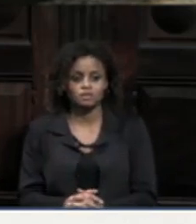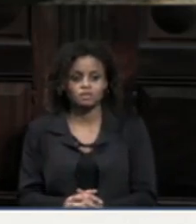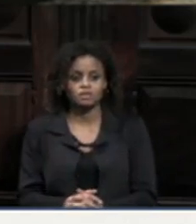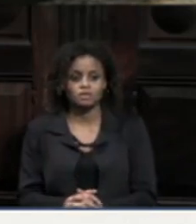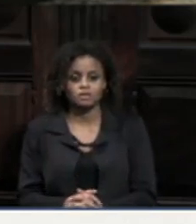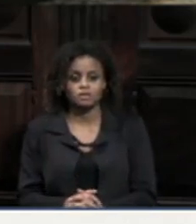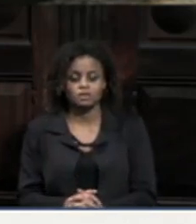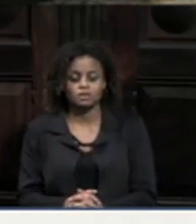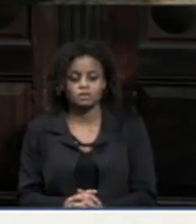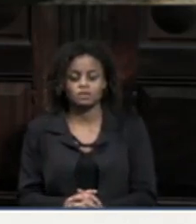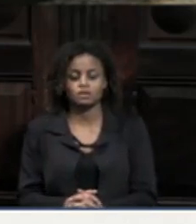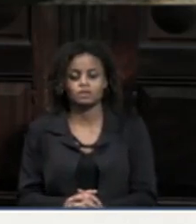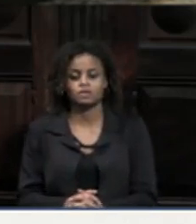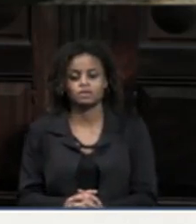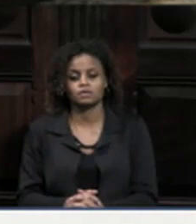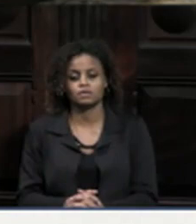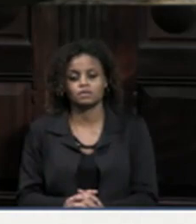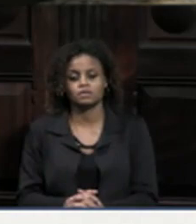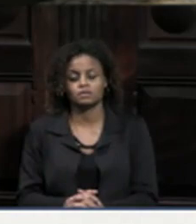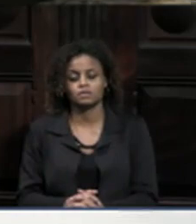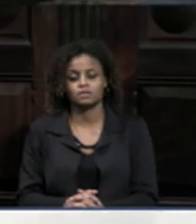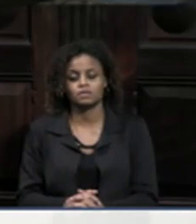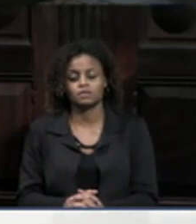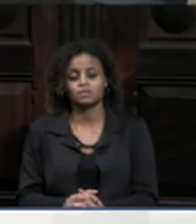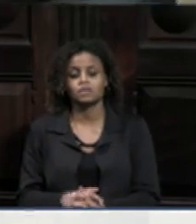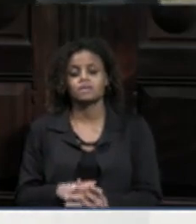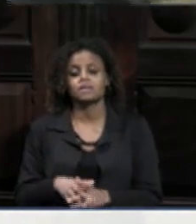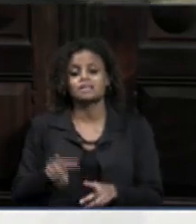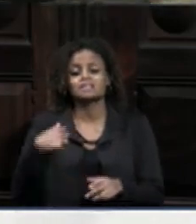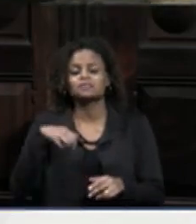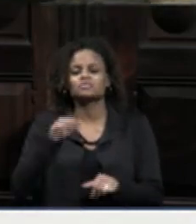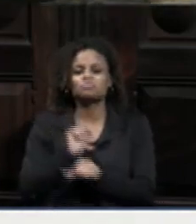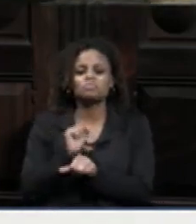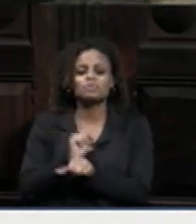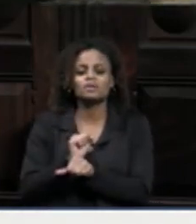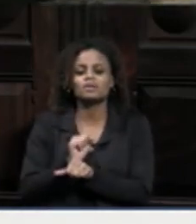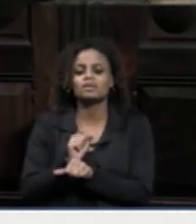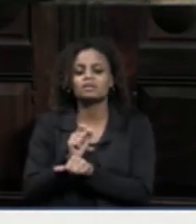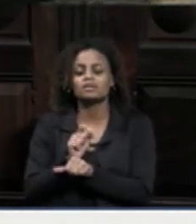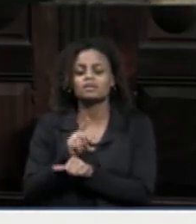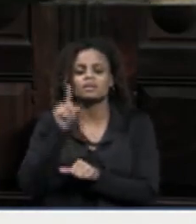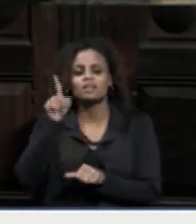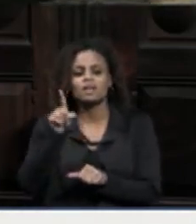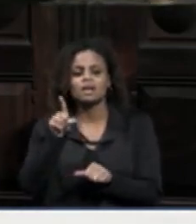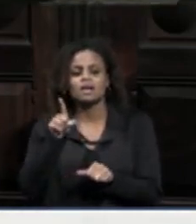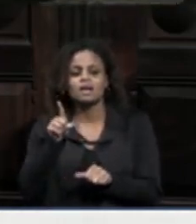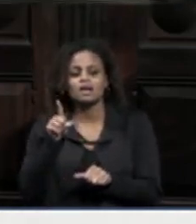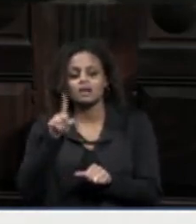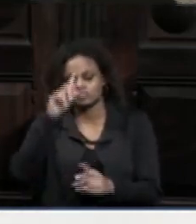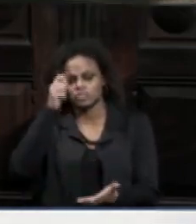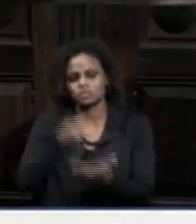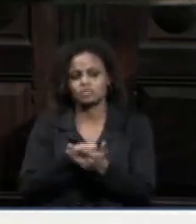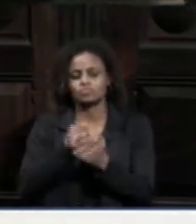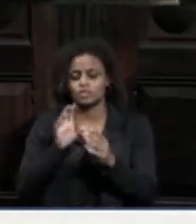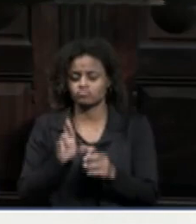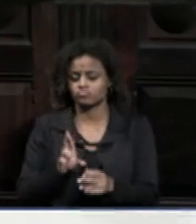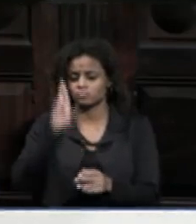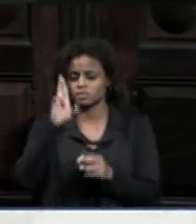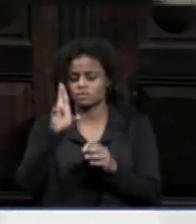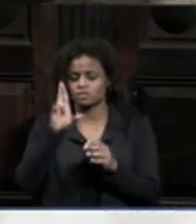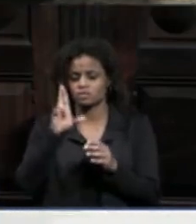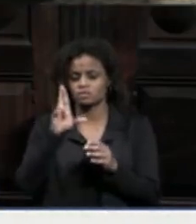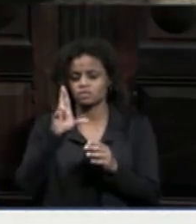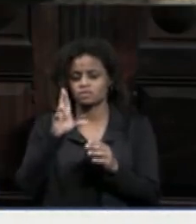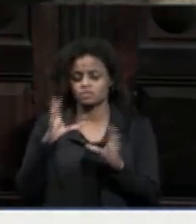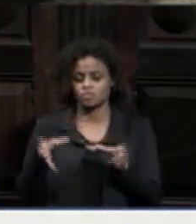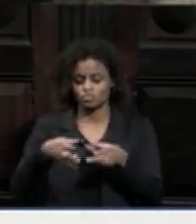a depender da concordância do presidente da comissão, mas seja definida uma data agora. Eu tenho